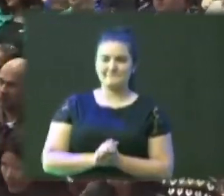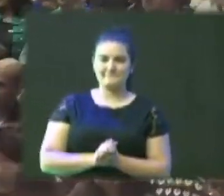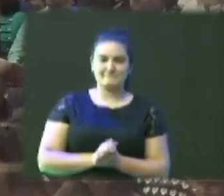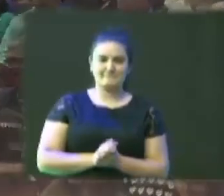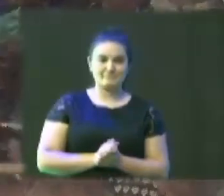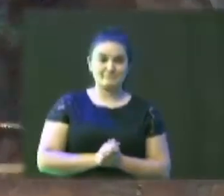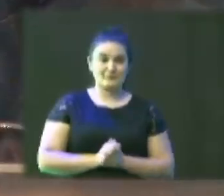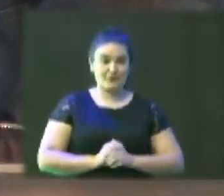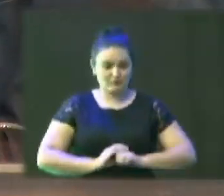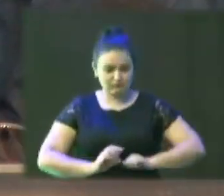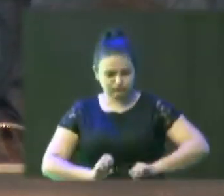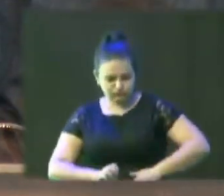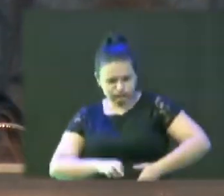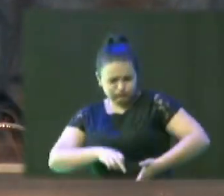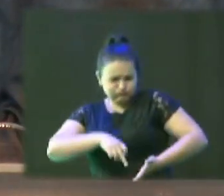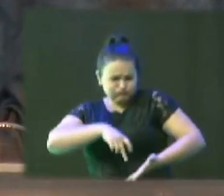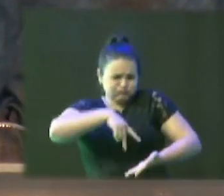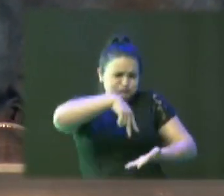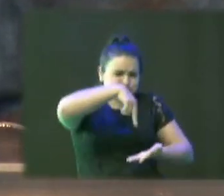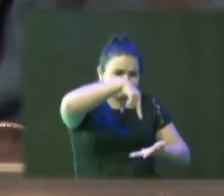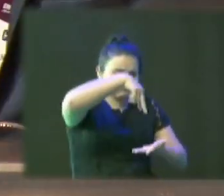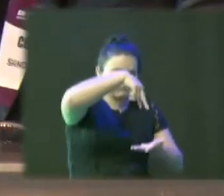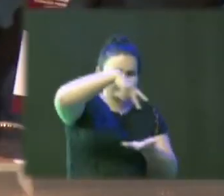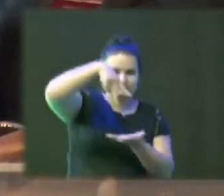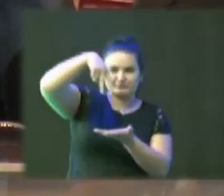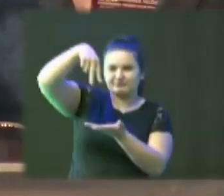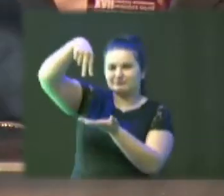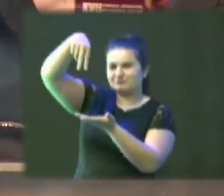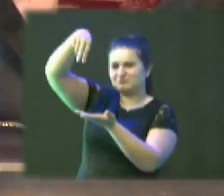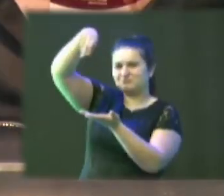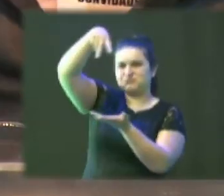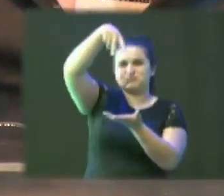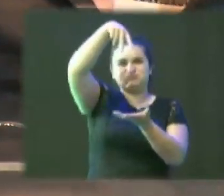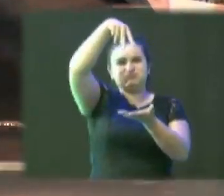vai subindo devagar.